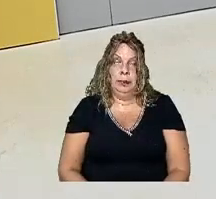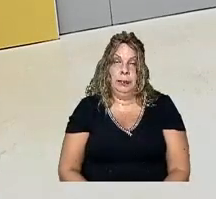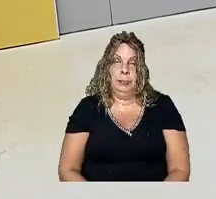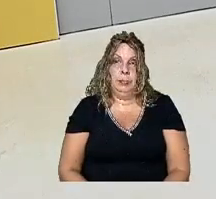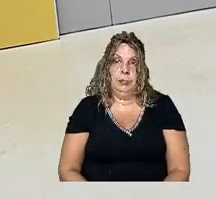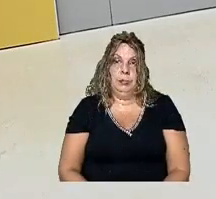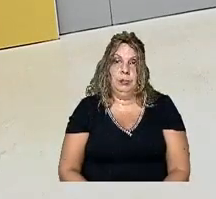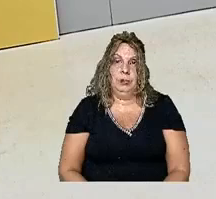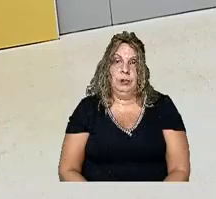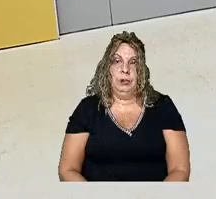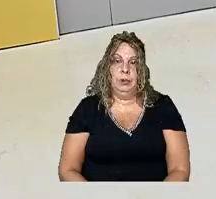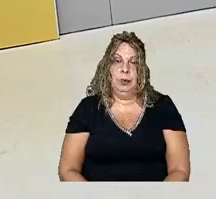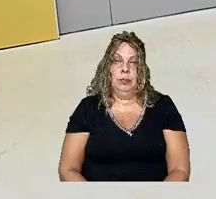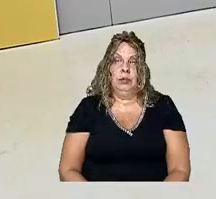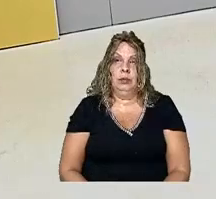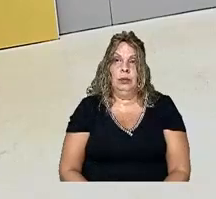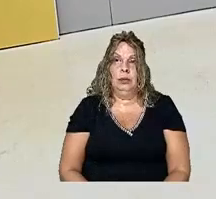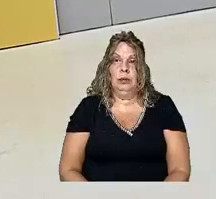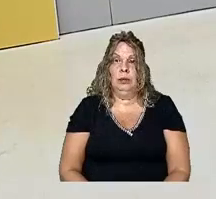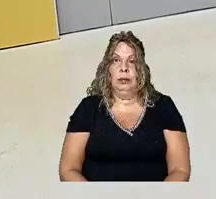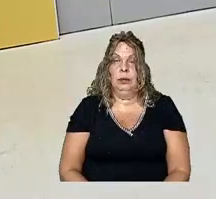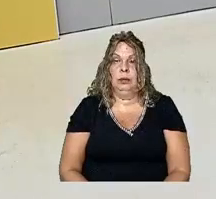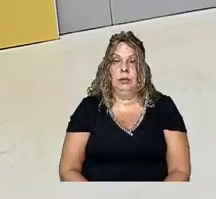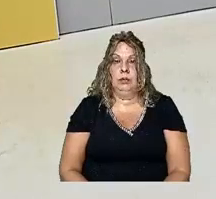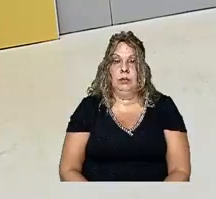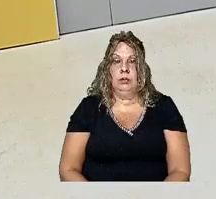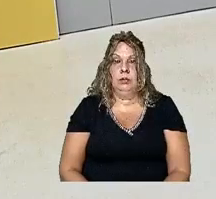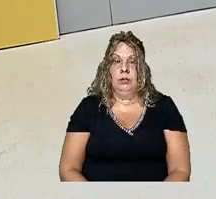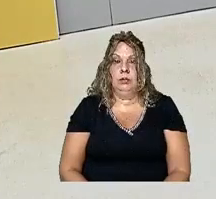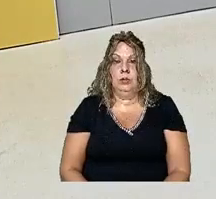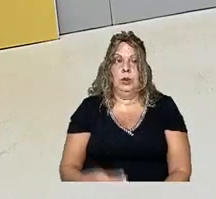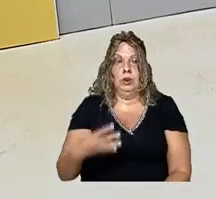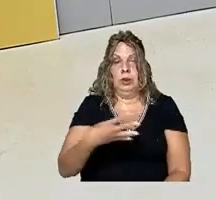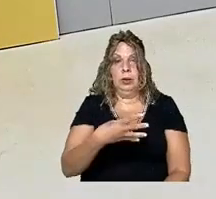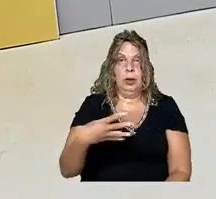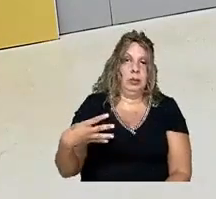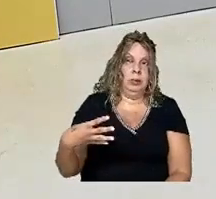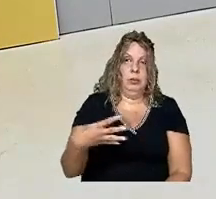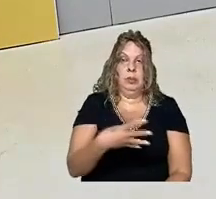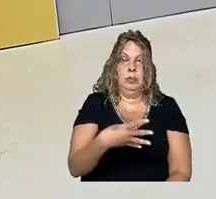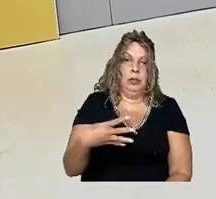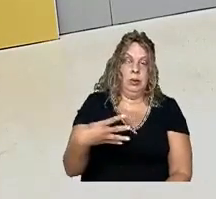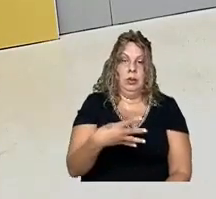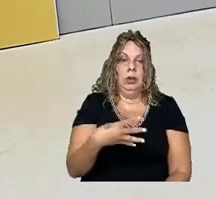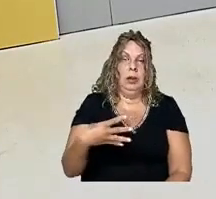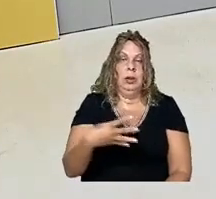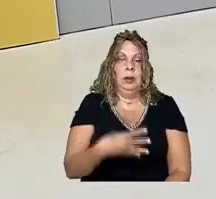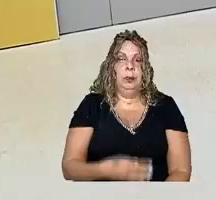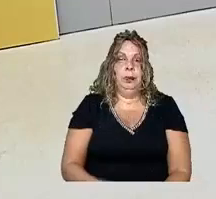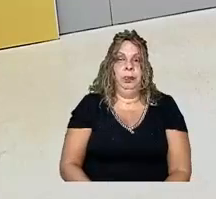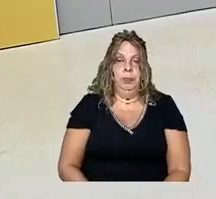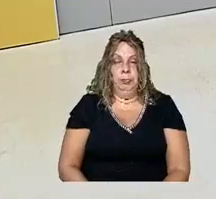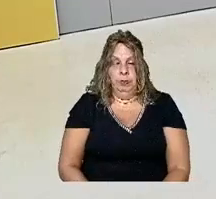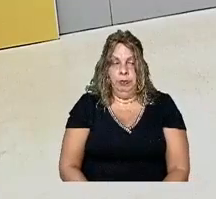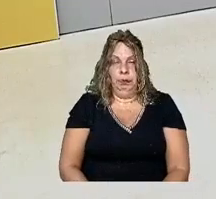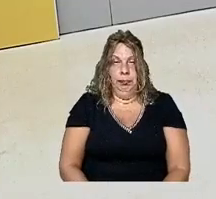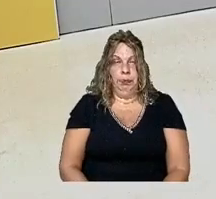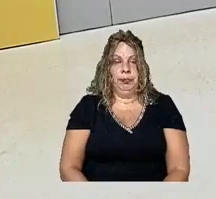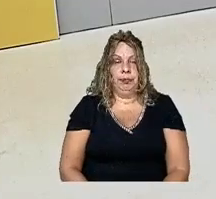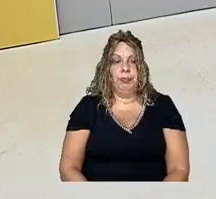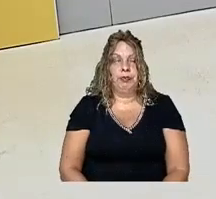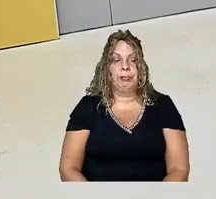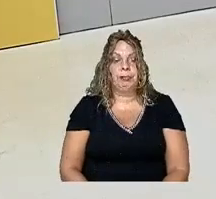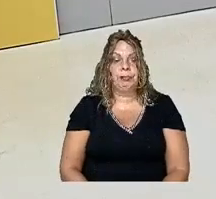valendo 13. É a bolinha 13 valendo já a bolinha também número 44. 44, já pode